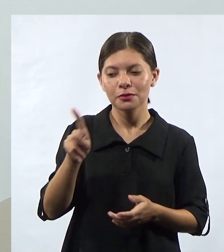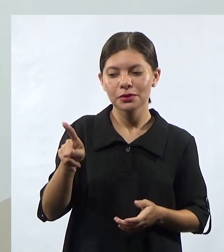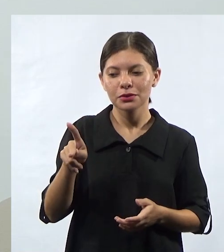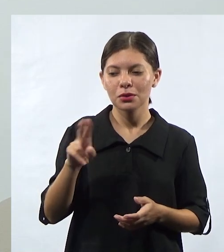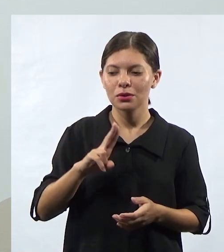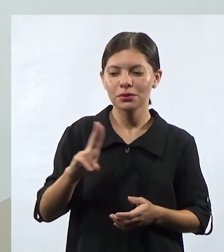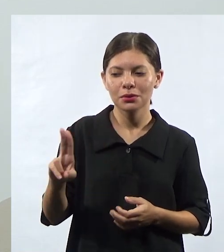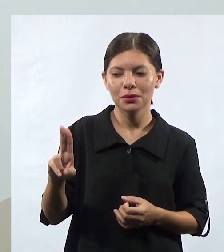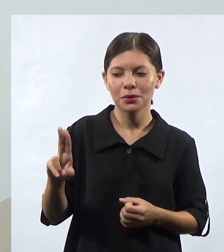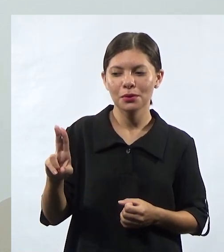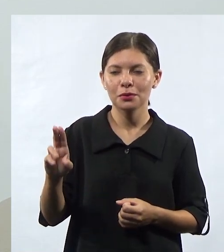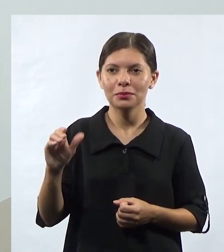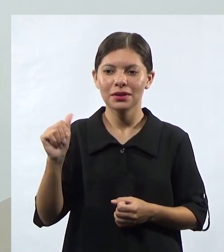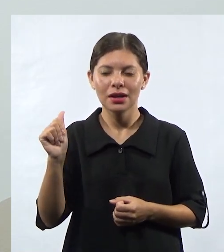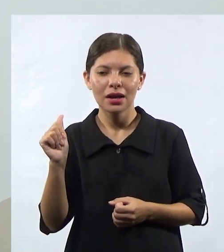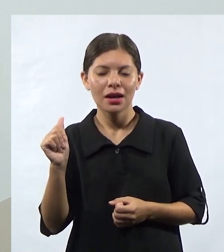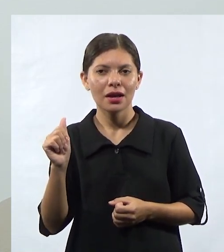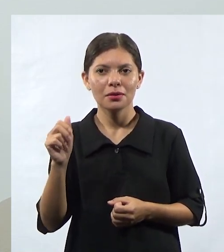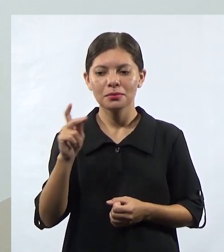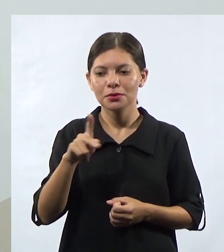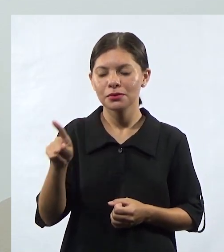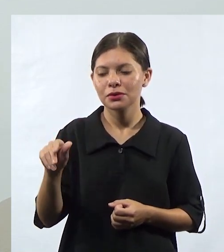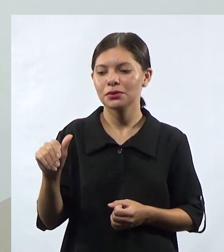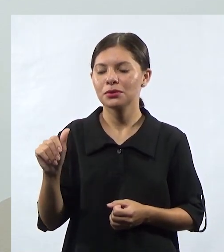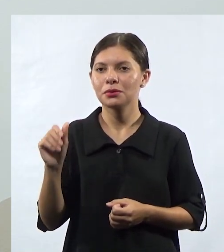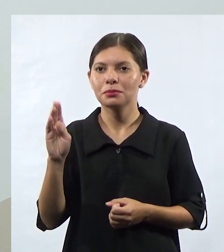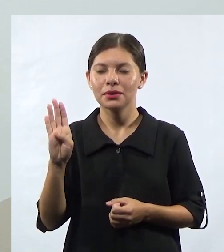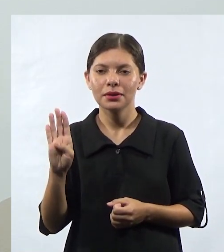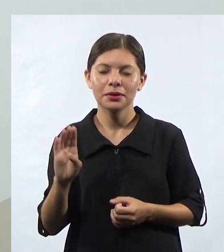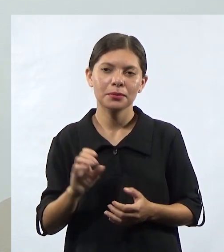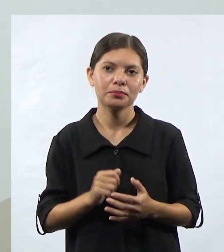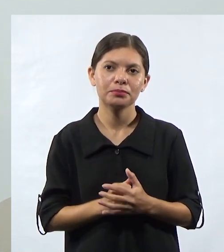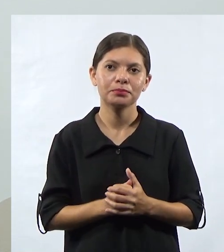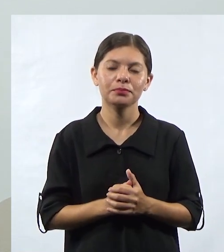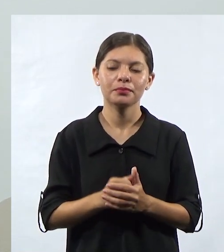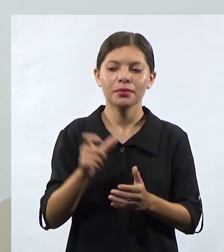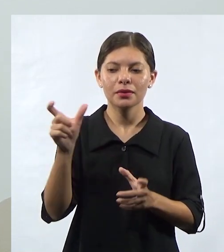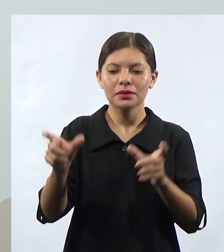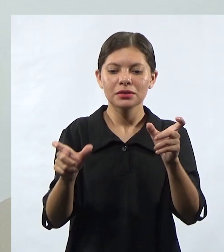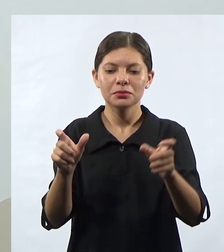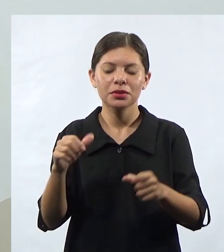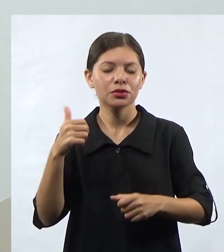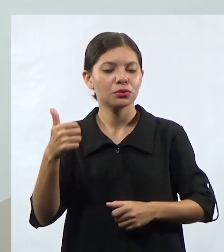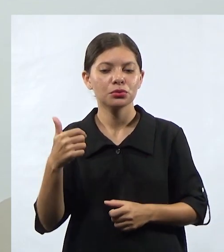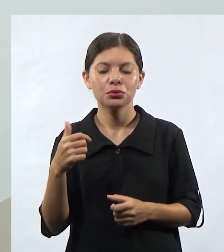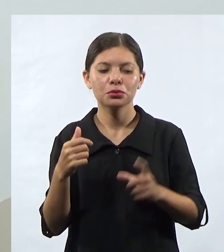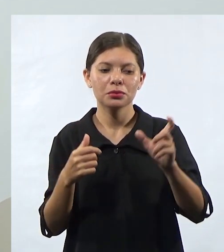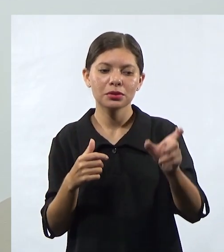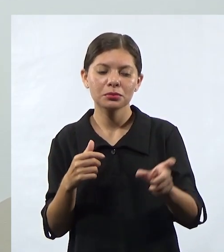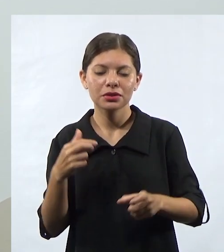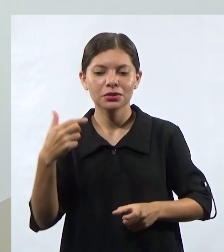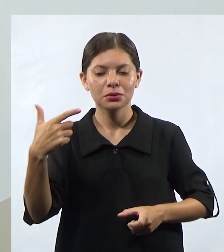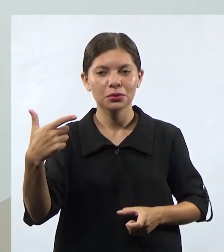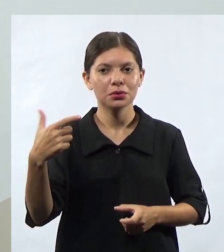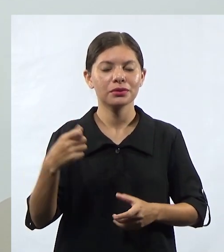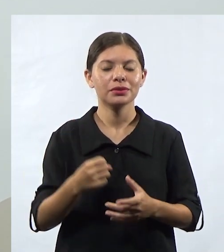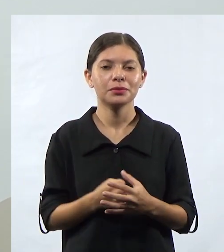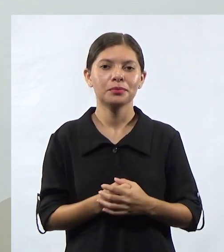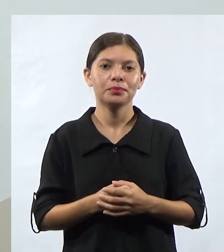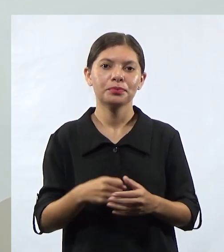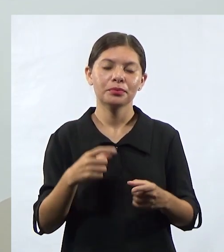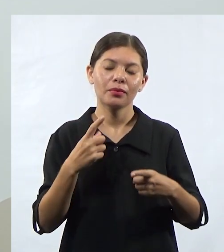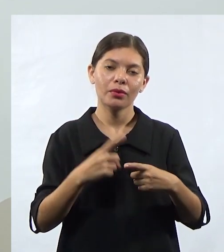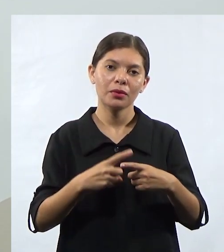Professor A, professor B, participante 1, participante 2, né? Porque para você